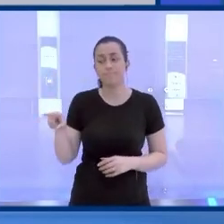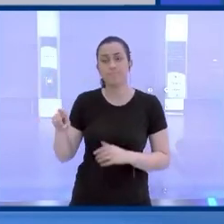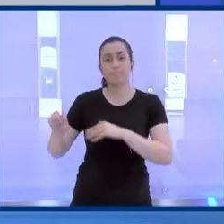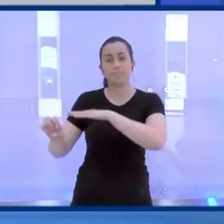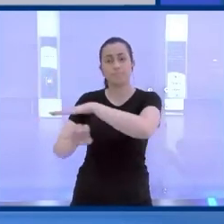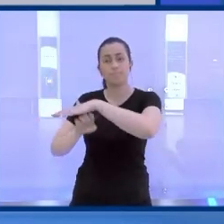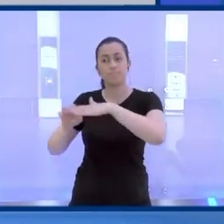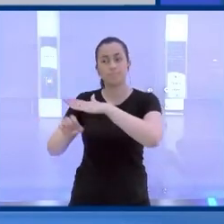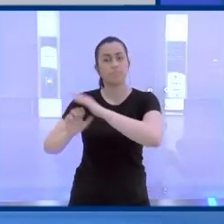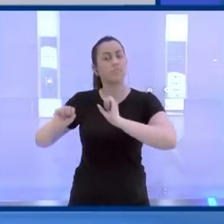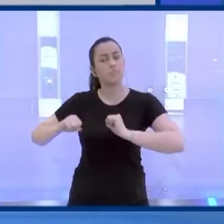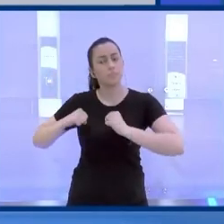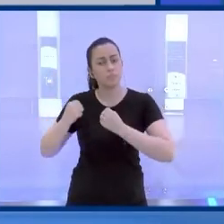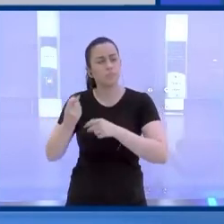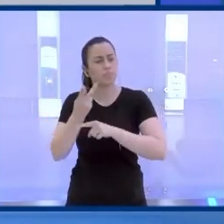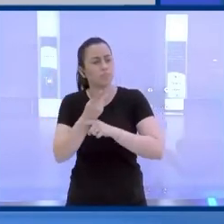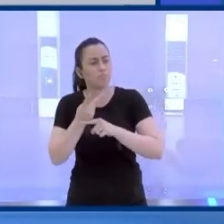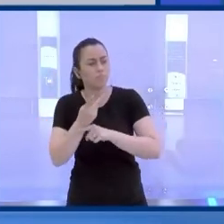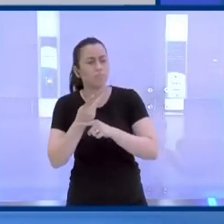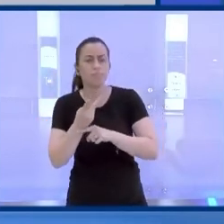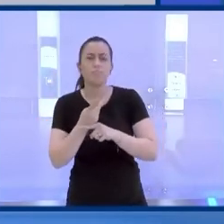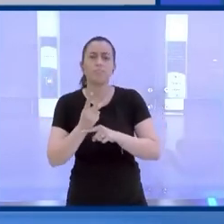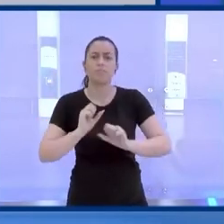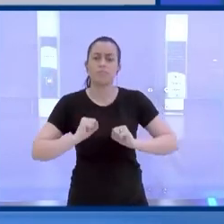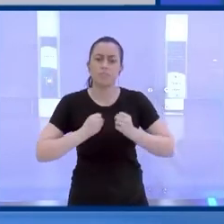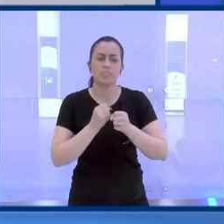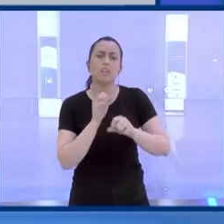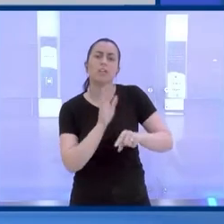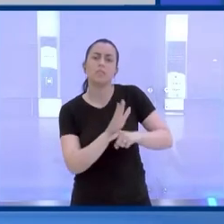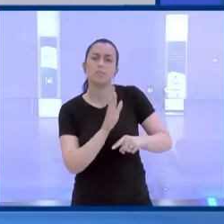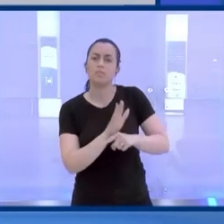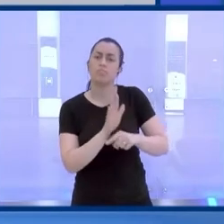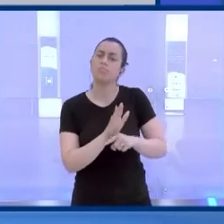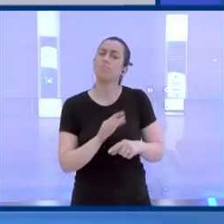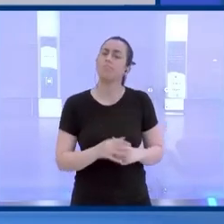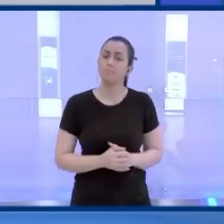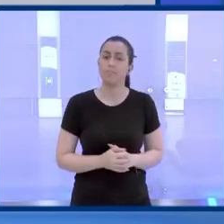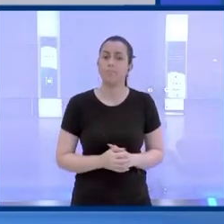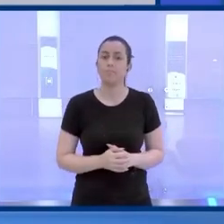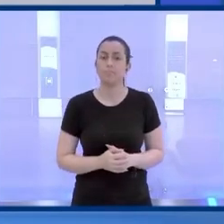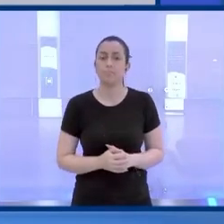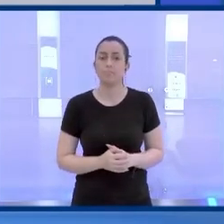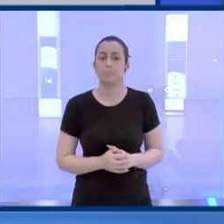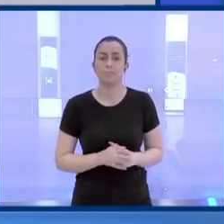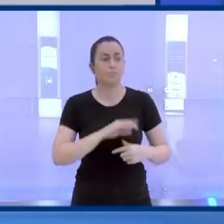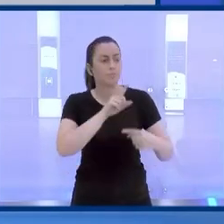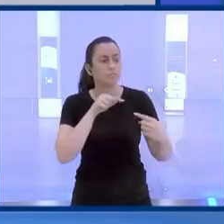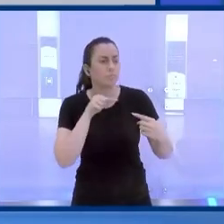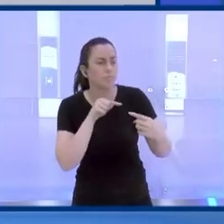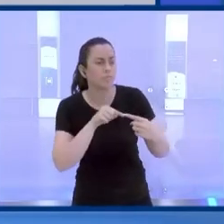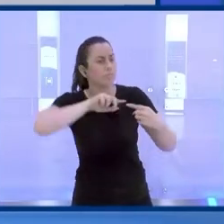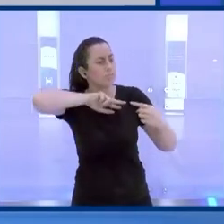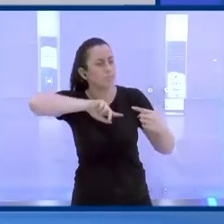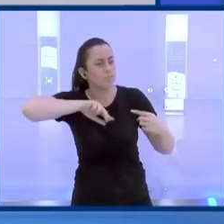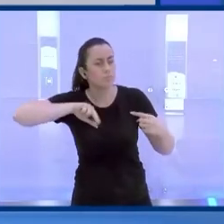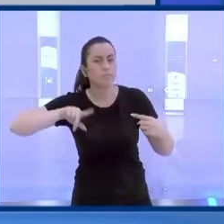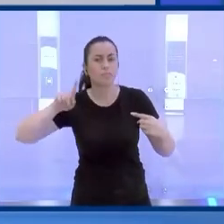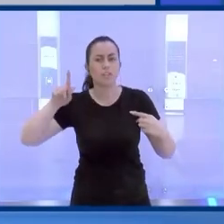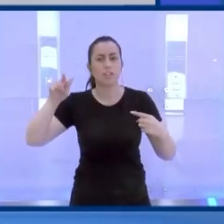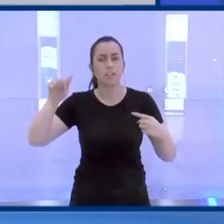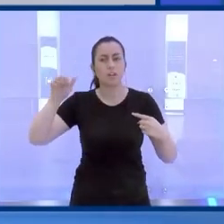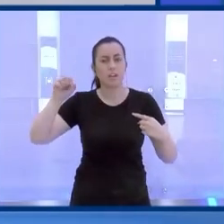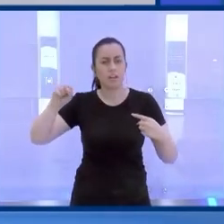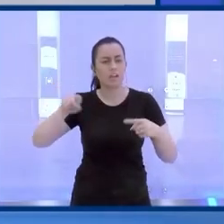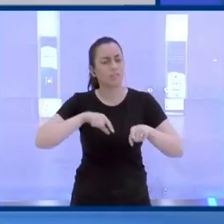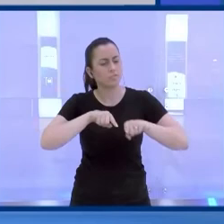buscando soluções, seja na chamada pública em andamento, que busca implementar um portfólio de suprimento de gás mais